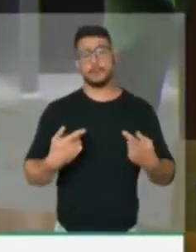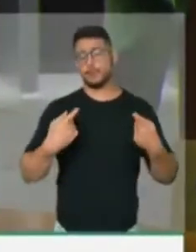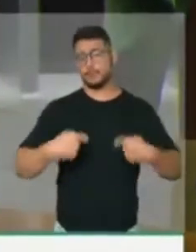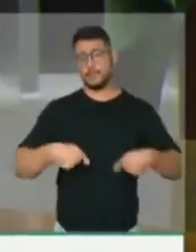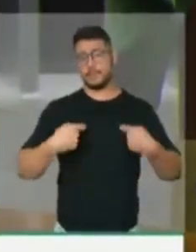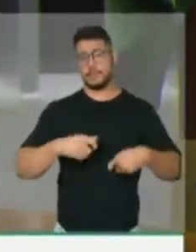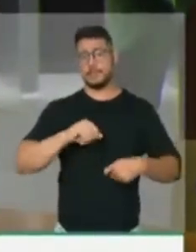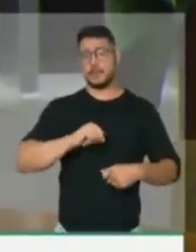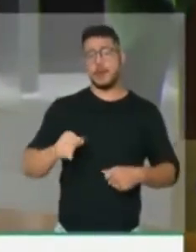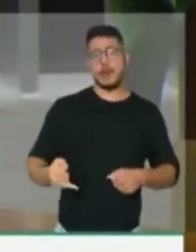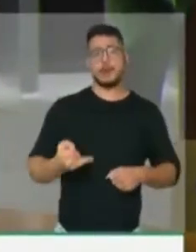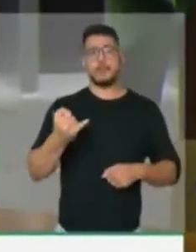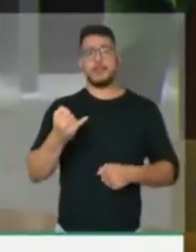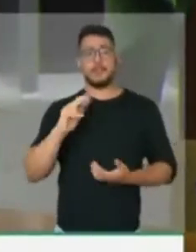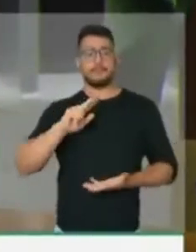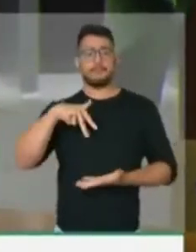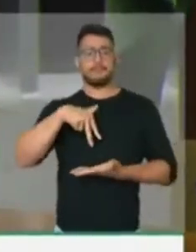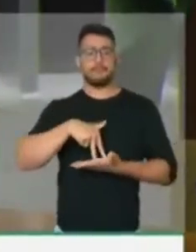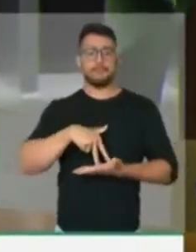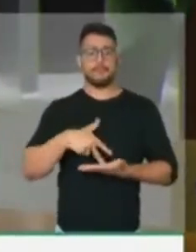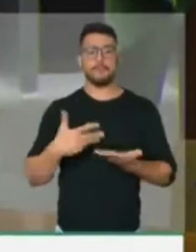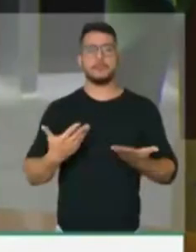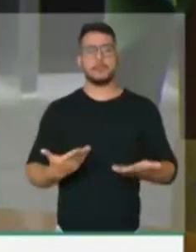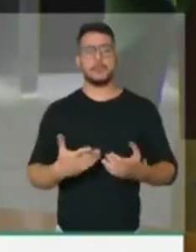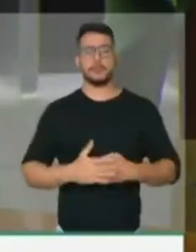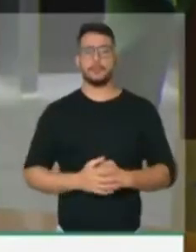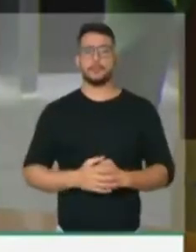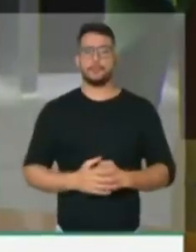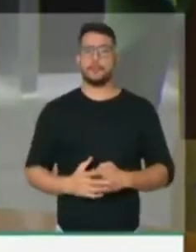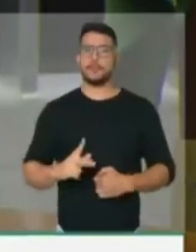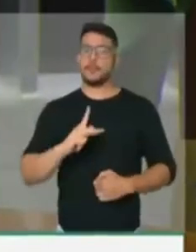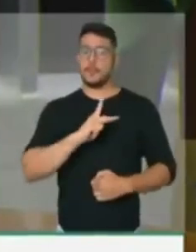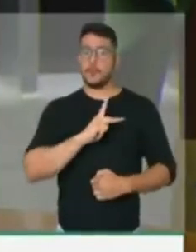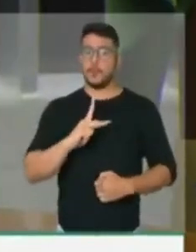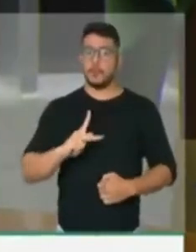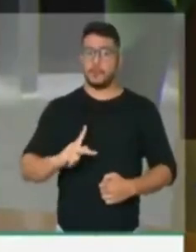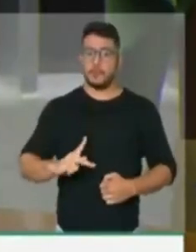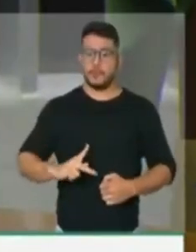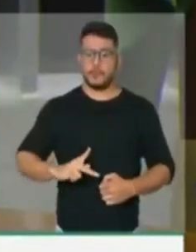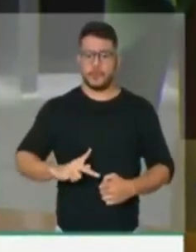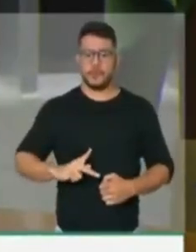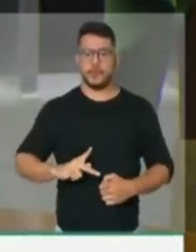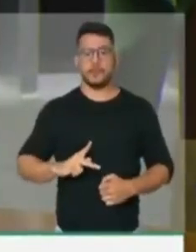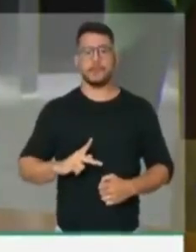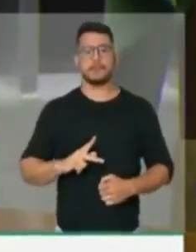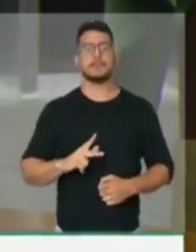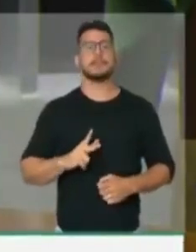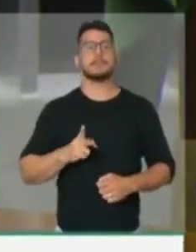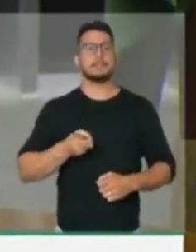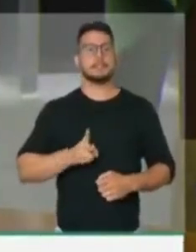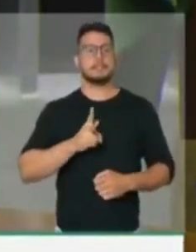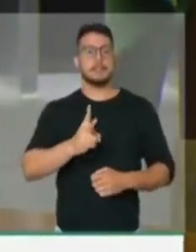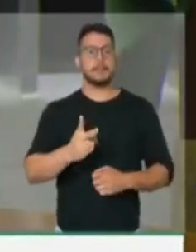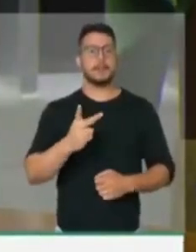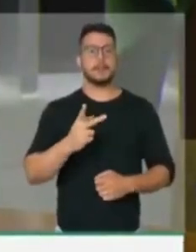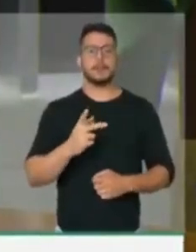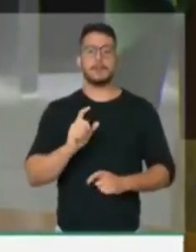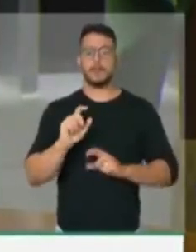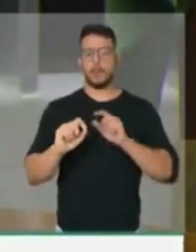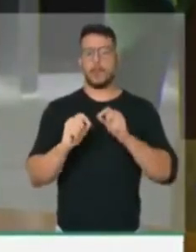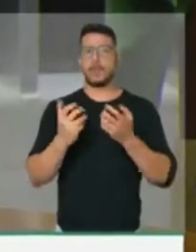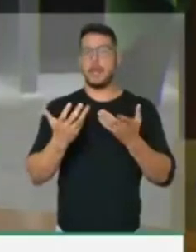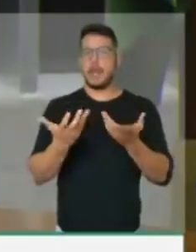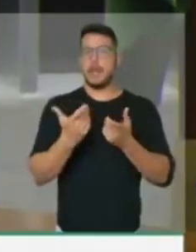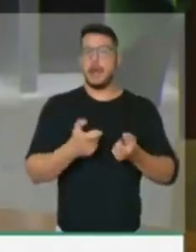aqui dessa tribuna. O presidente tem sustentado nas últimas semanas uma falsa narrativa com a intenção de manipular o